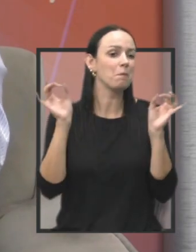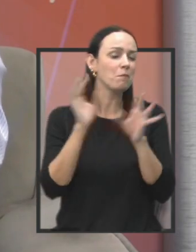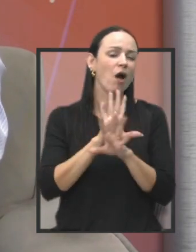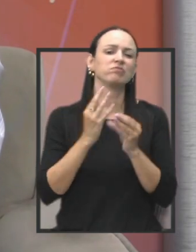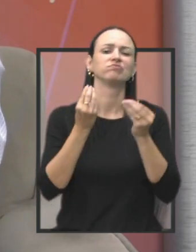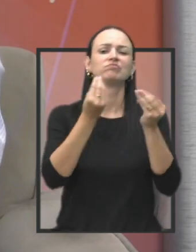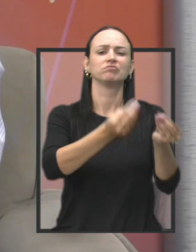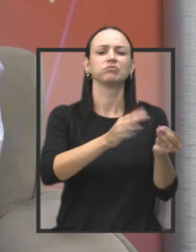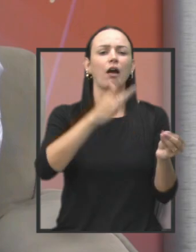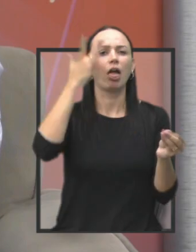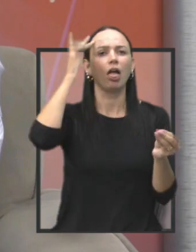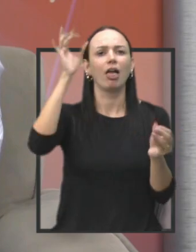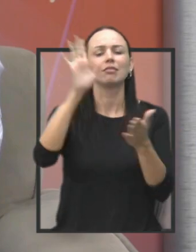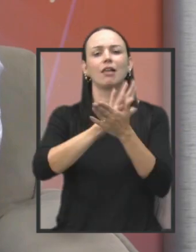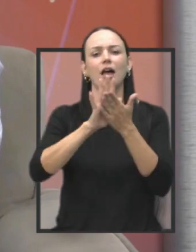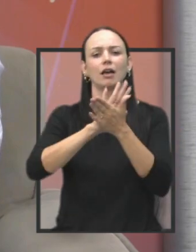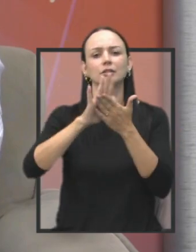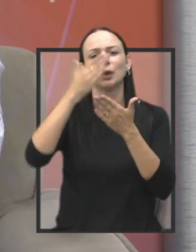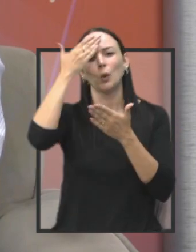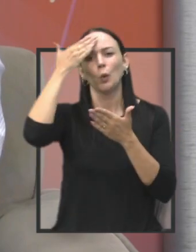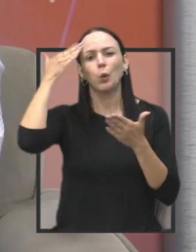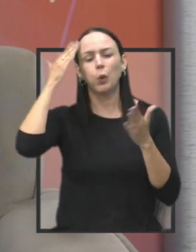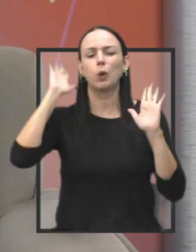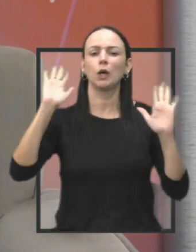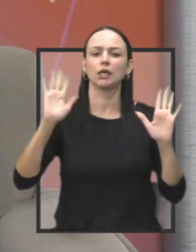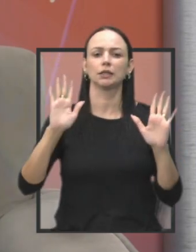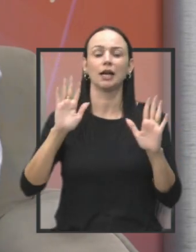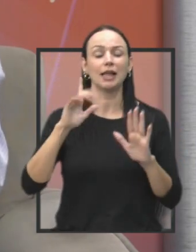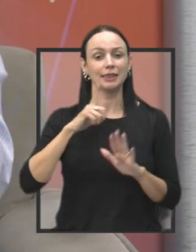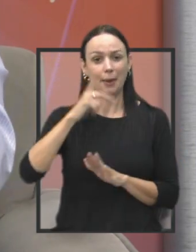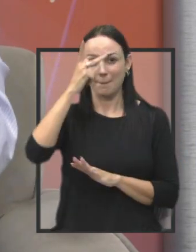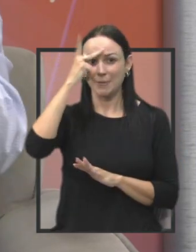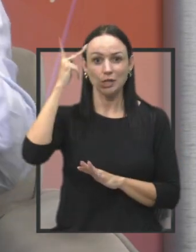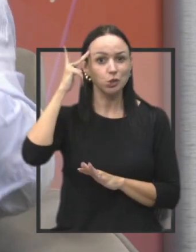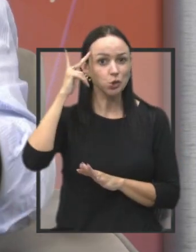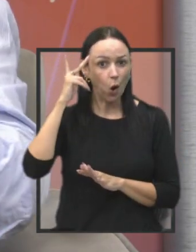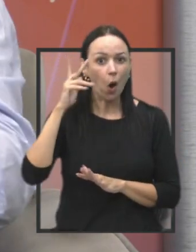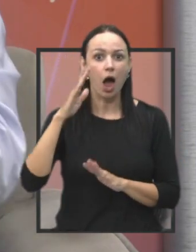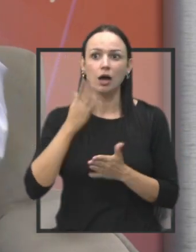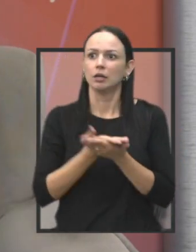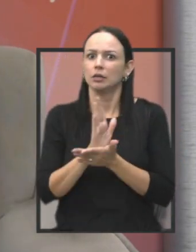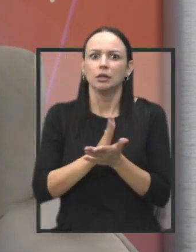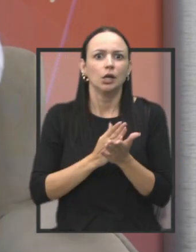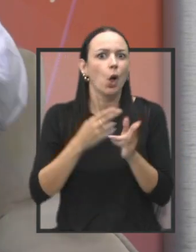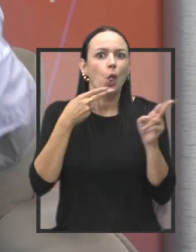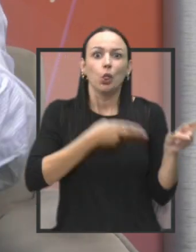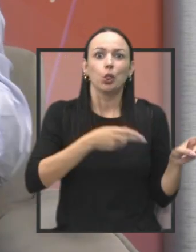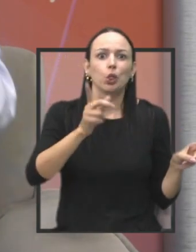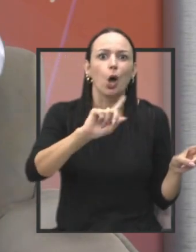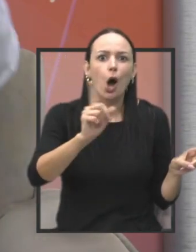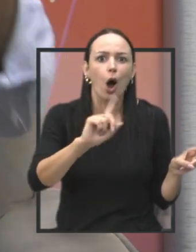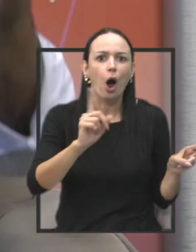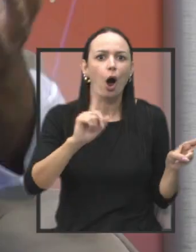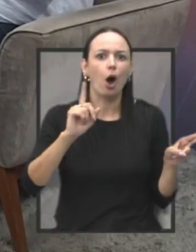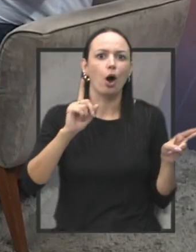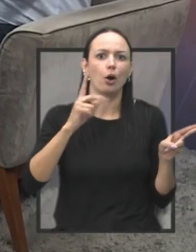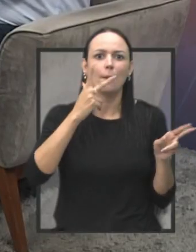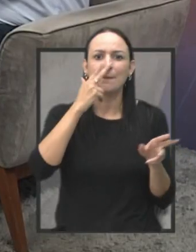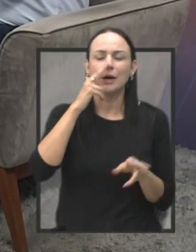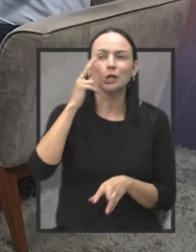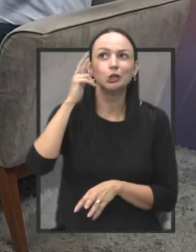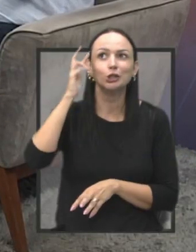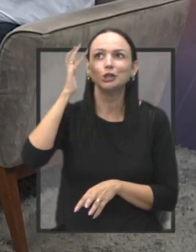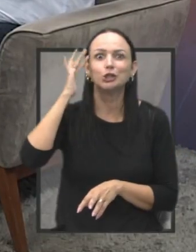porque muitas pessoas até nem dorme à noite, né? Acaba se incomodando. Acontece, por exemplo, uma sexta-feira... Sonha até com o